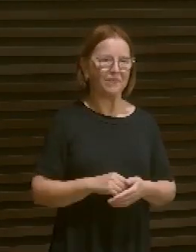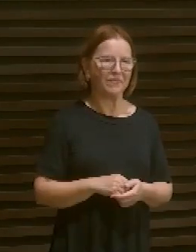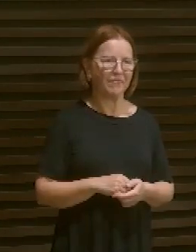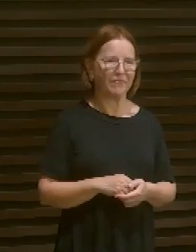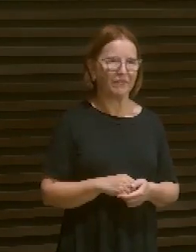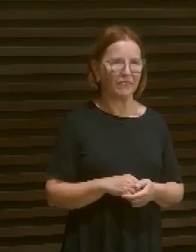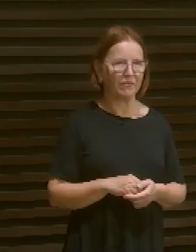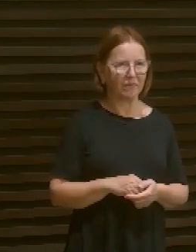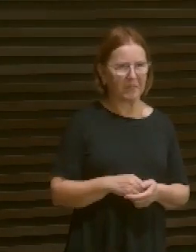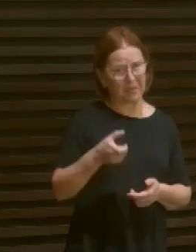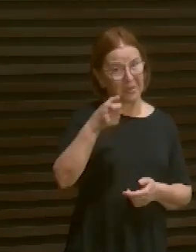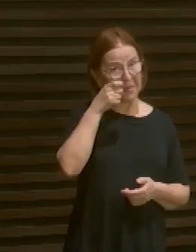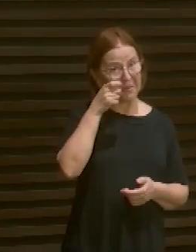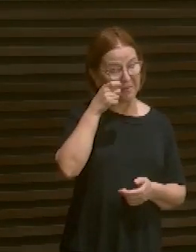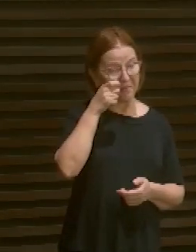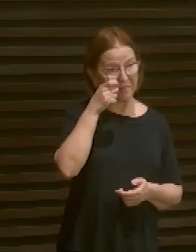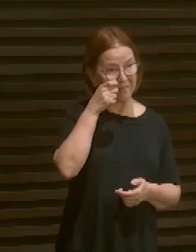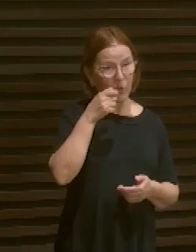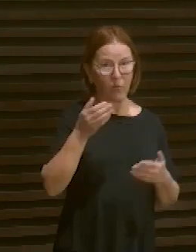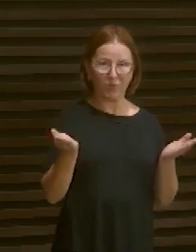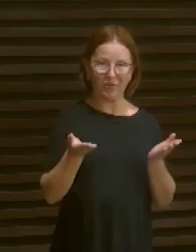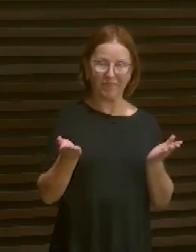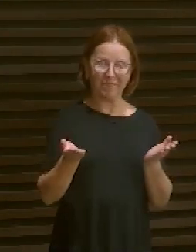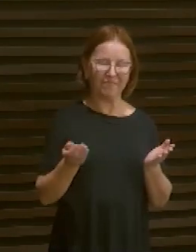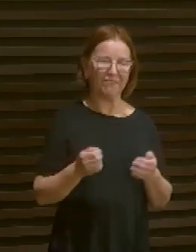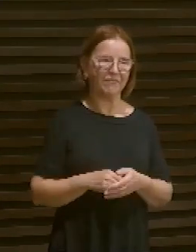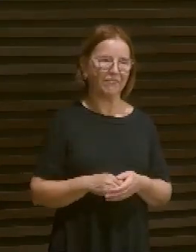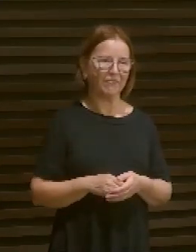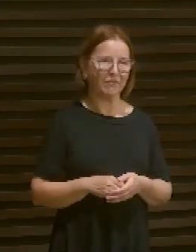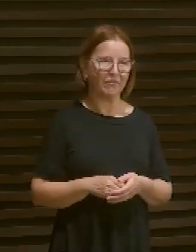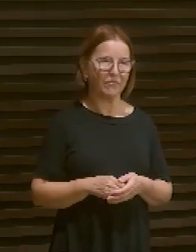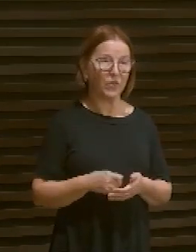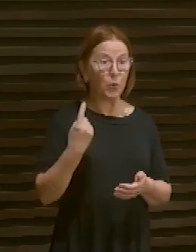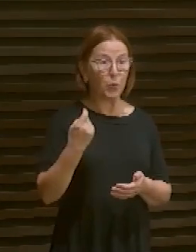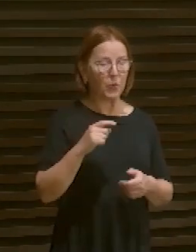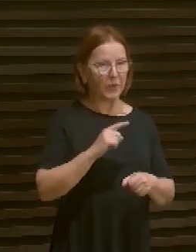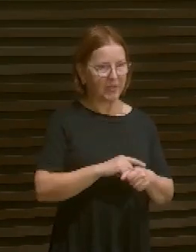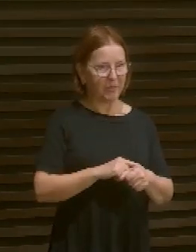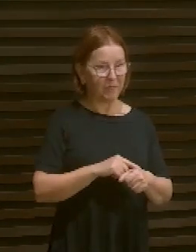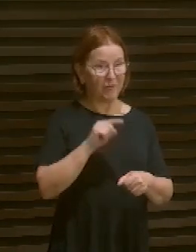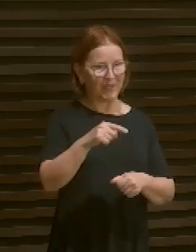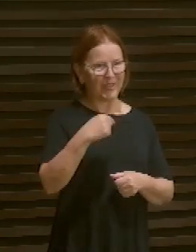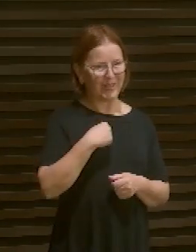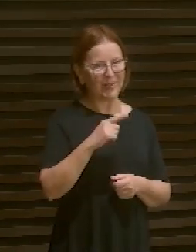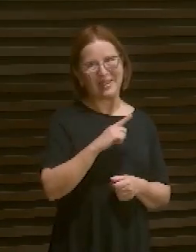Isso é muito interessante. Hoje. É o único tempo que você e eu temos.